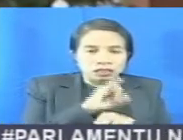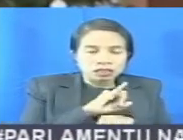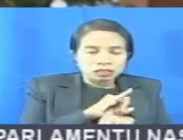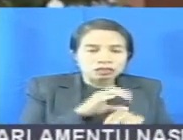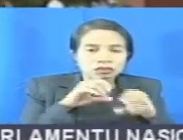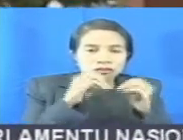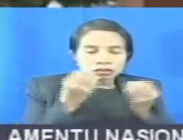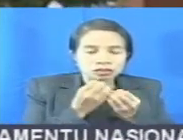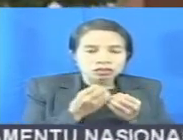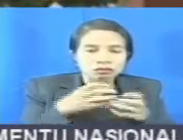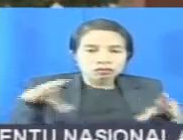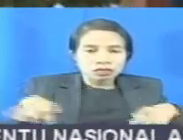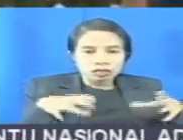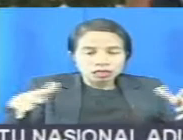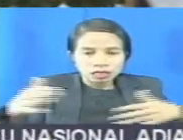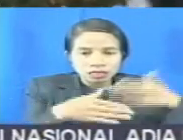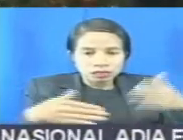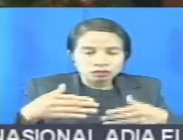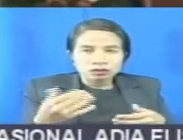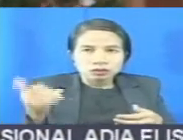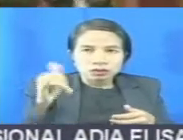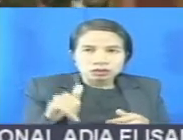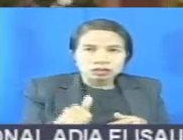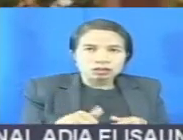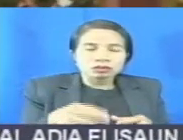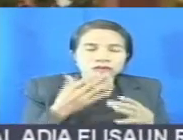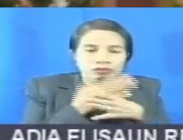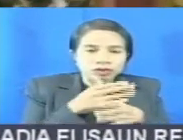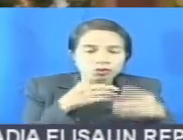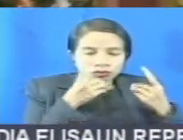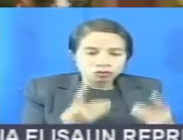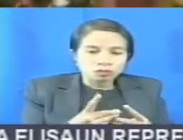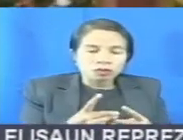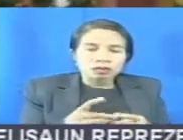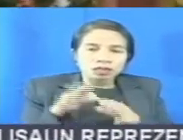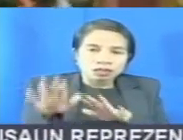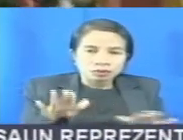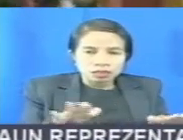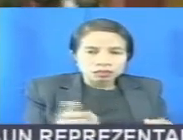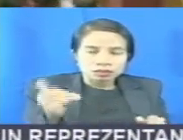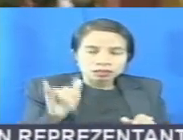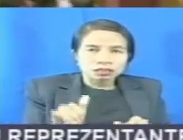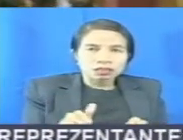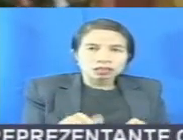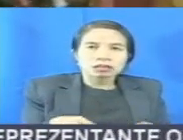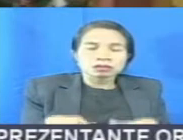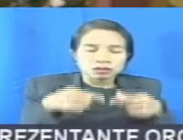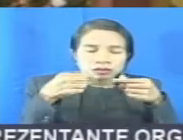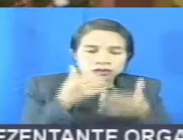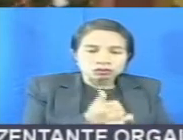sira. Presidente hakara fahe domen ho labarik sira ne. Presidente apoio ba sira ya ho sanuituan